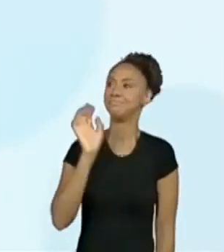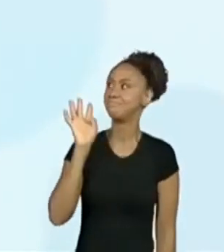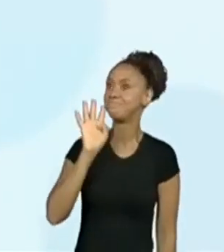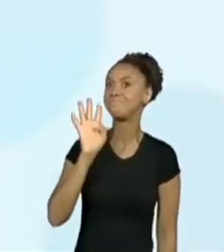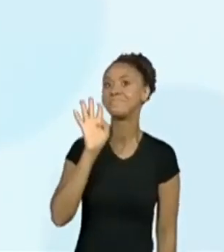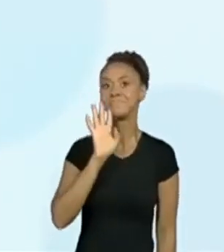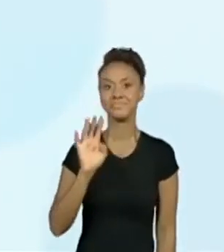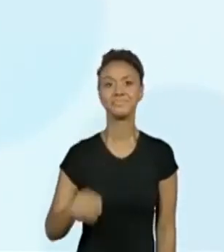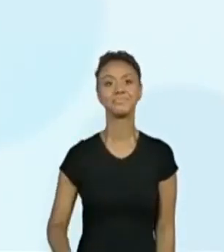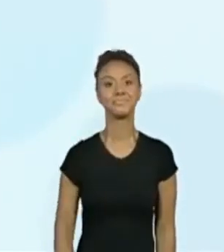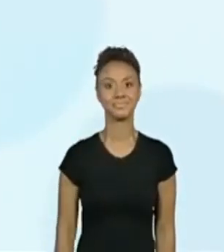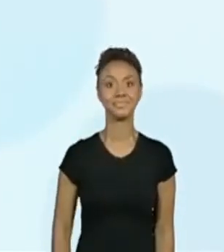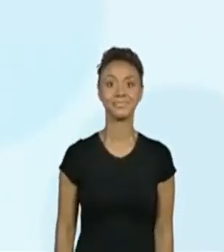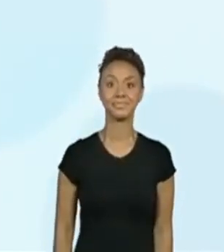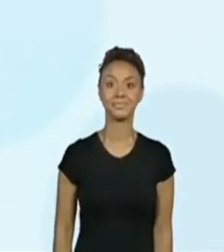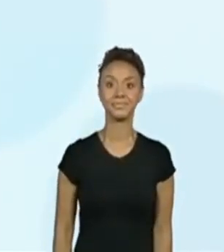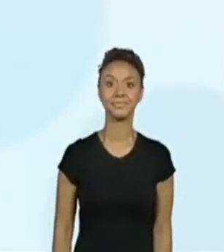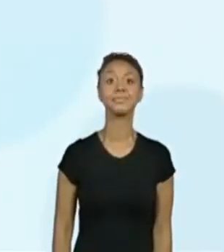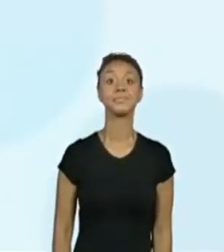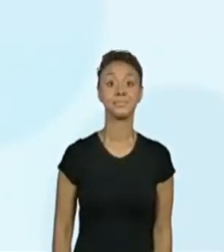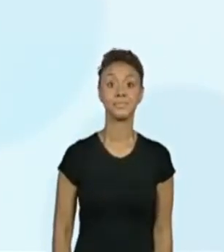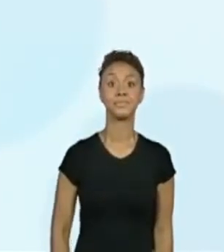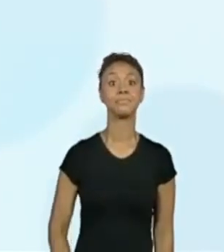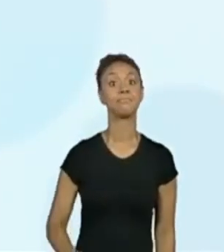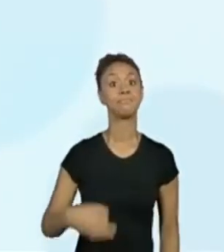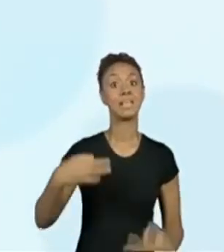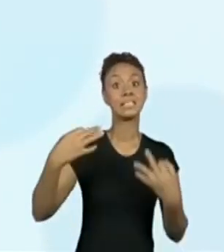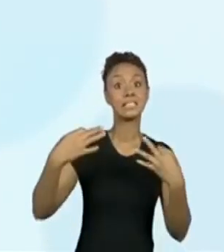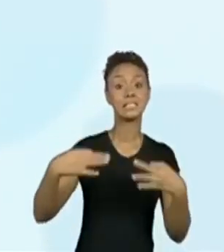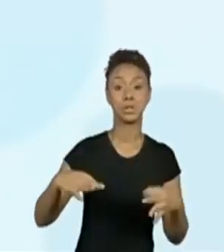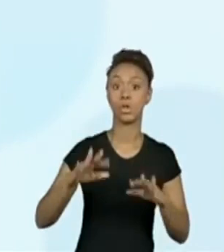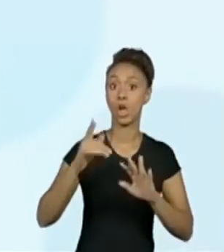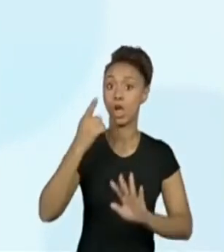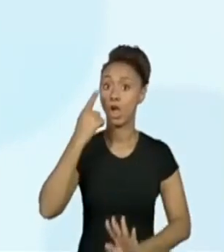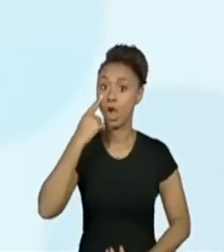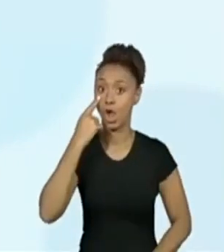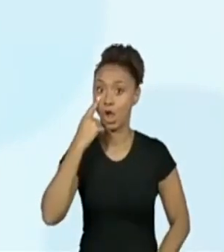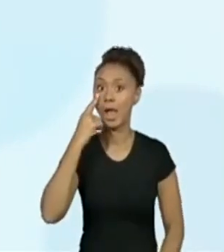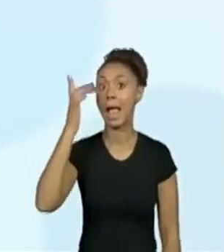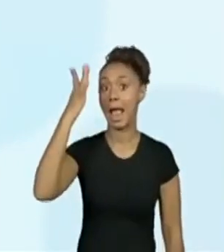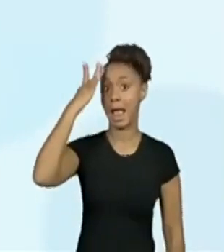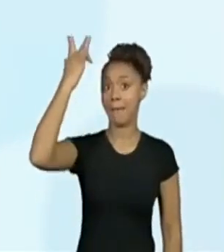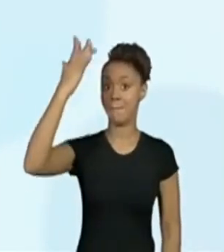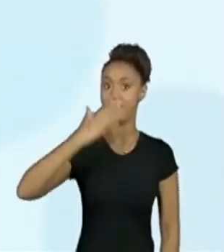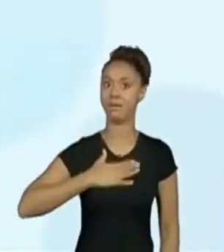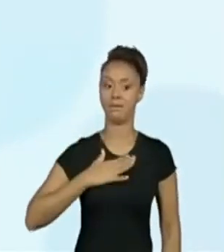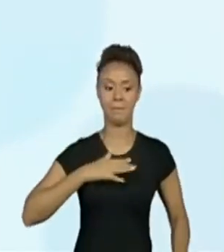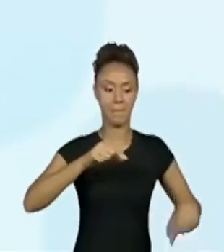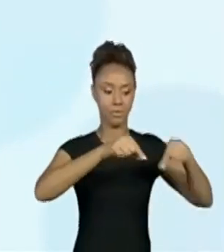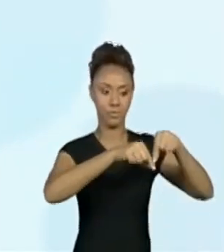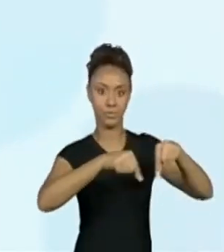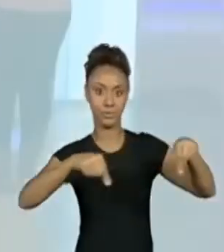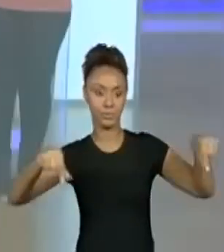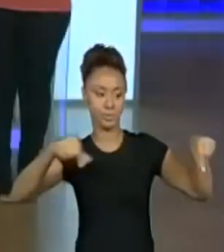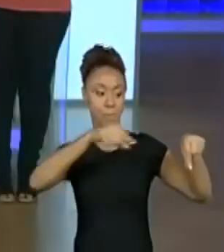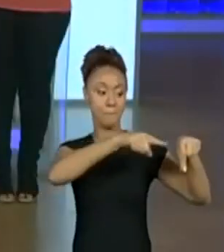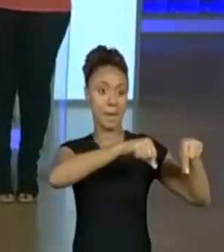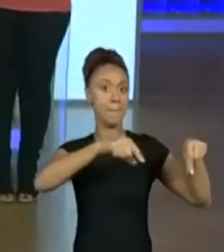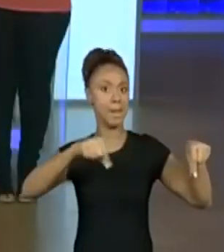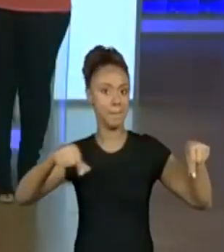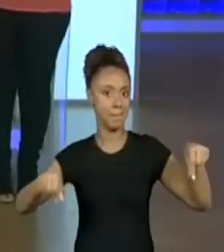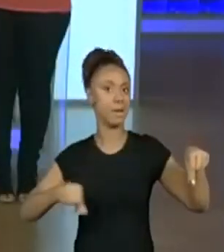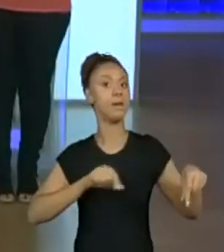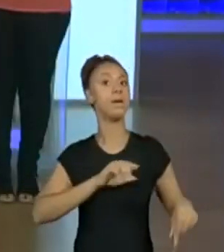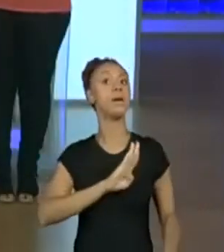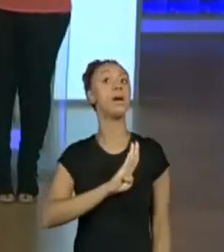Então, essa é a minha preferência. Boneca. Então, vai aparecer amanhã... No seu varal. No meu varal, boneca,